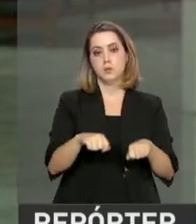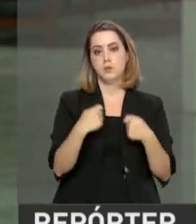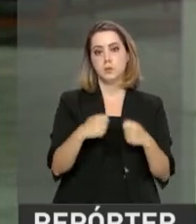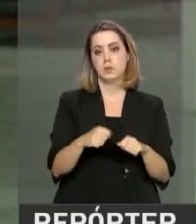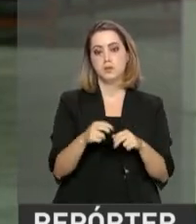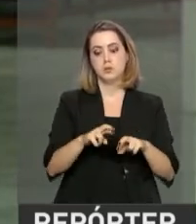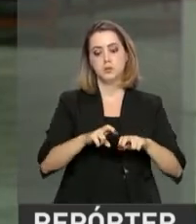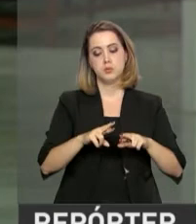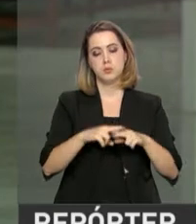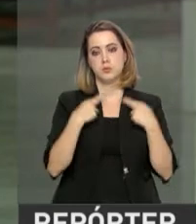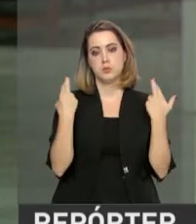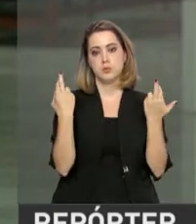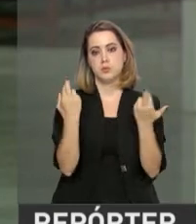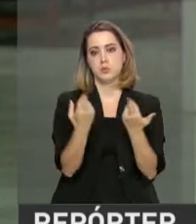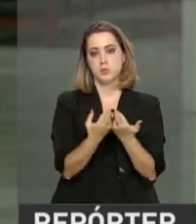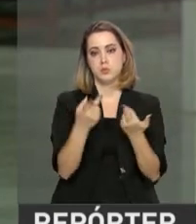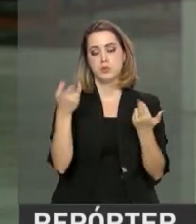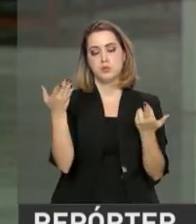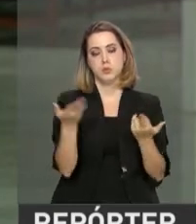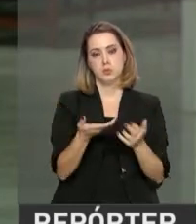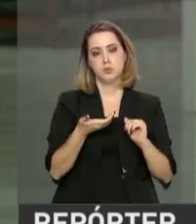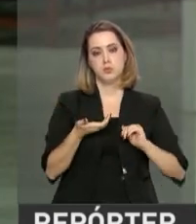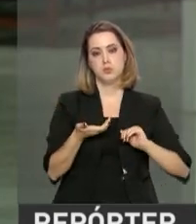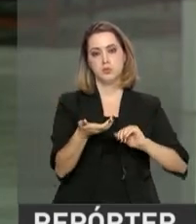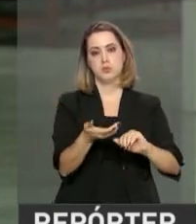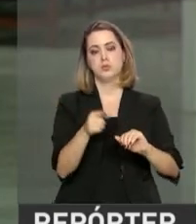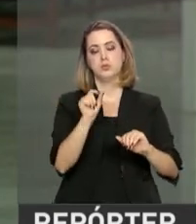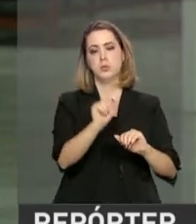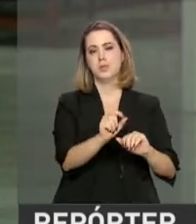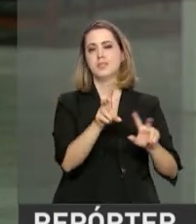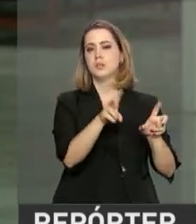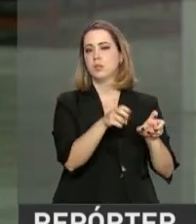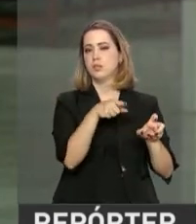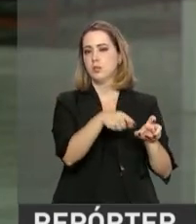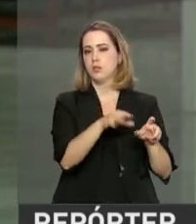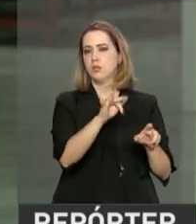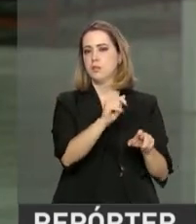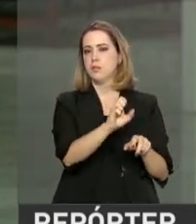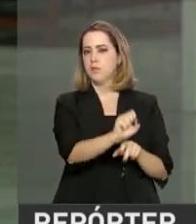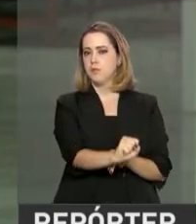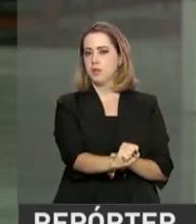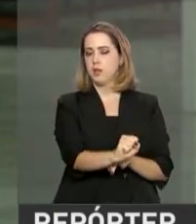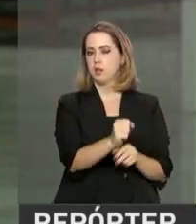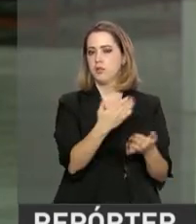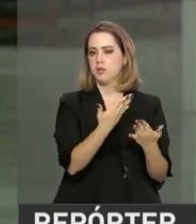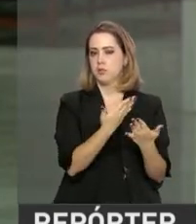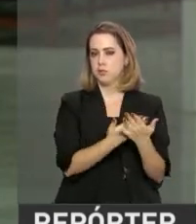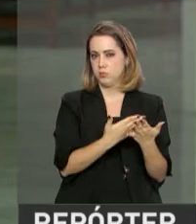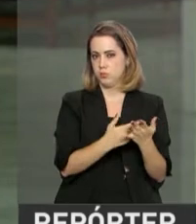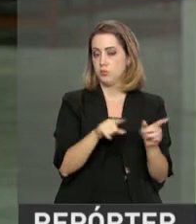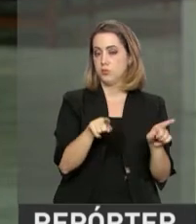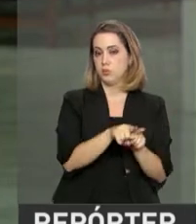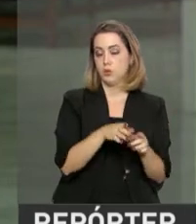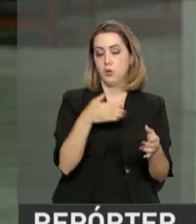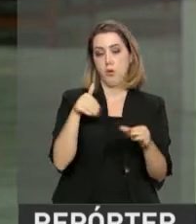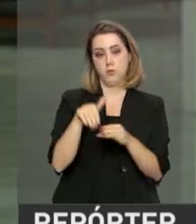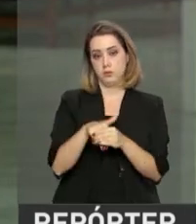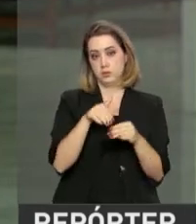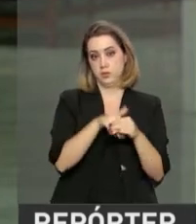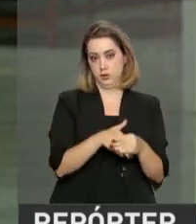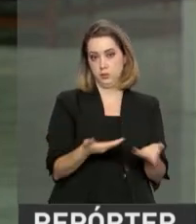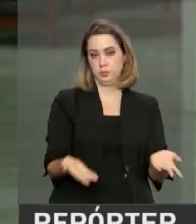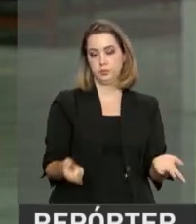sessão extraordinária do congresso nacional para que esse projeto seja votado segundo o porta voz alexandre